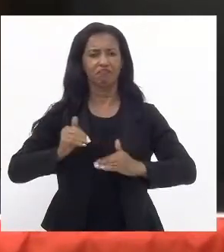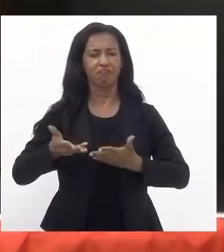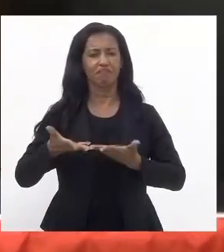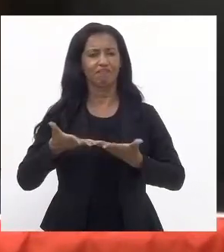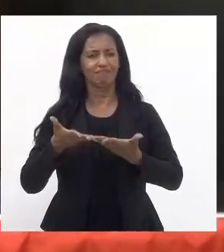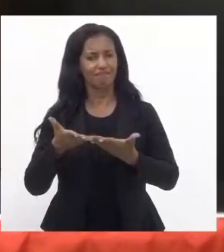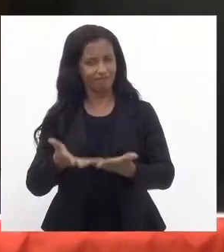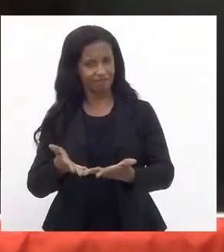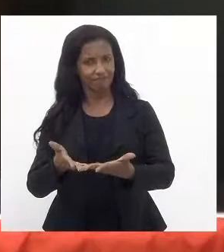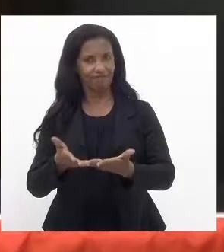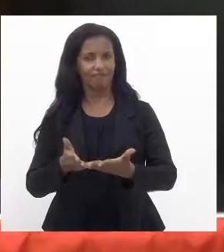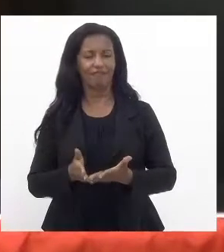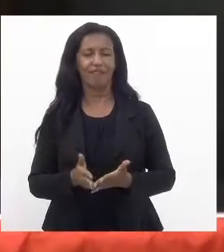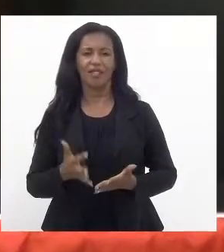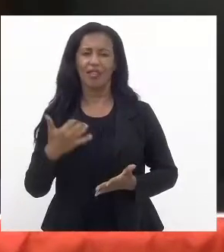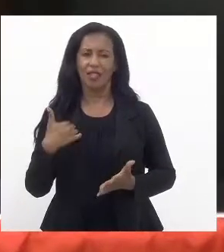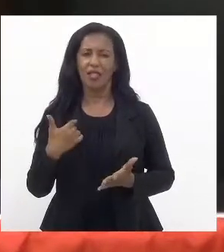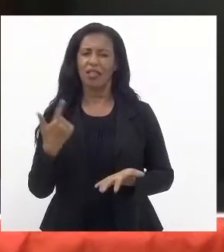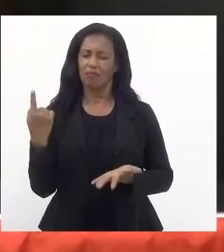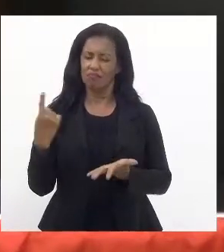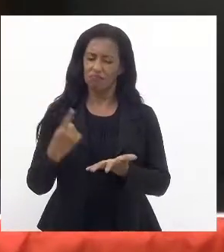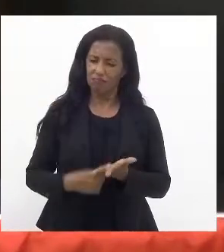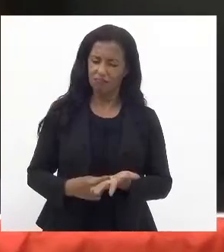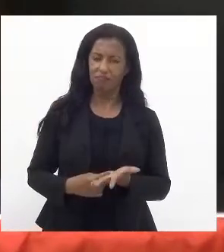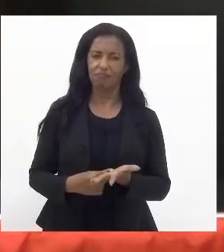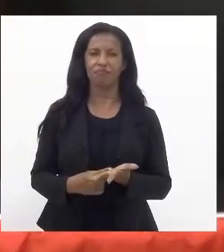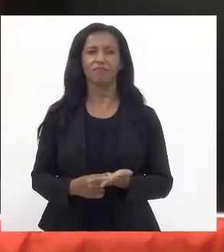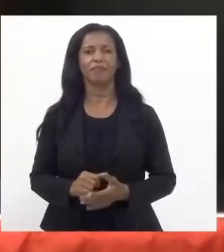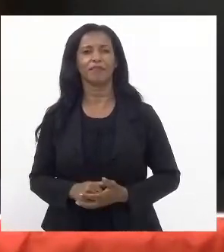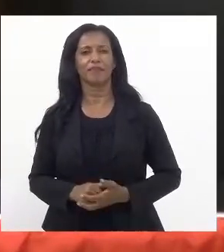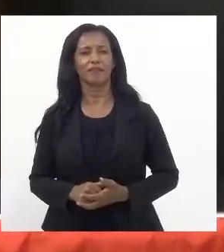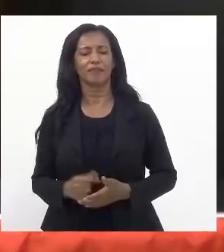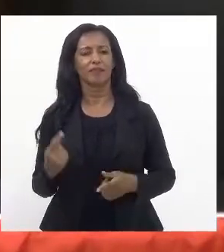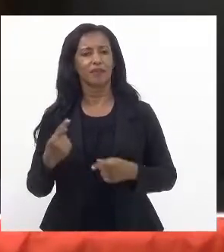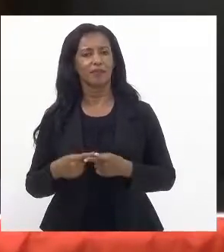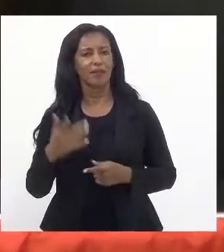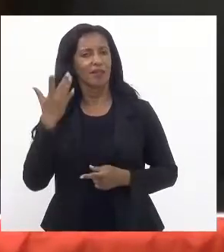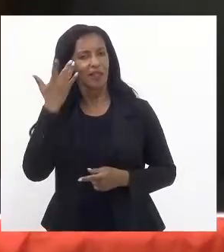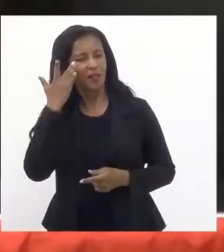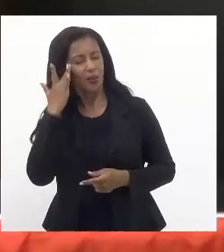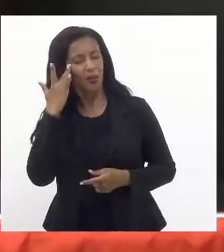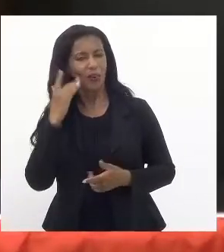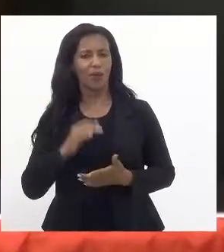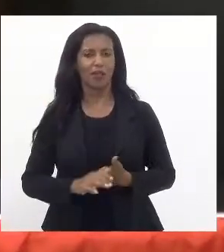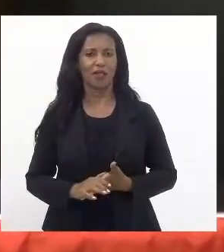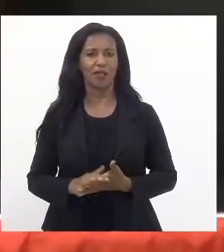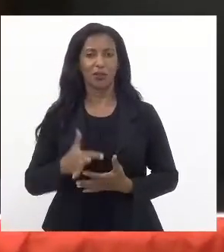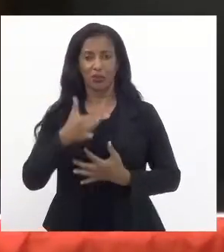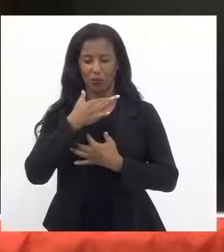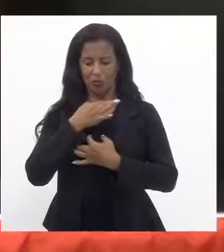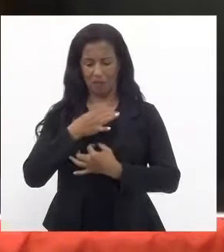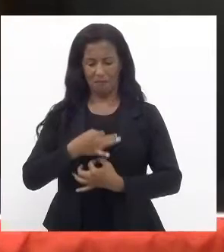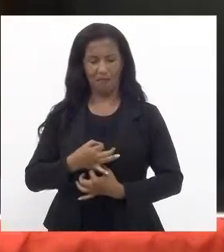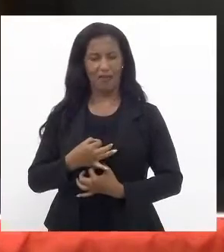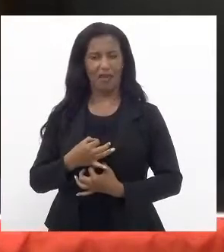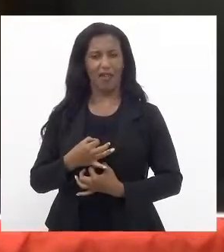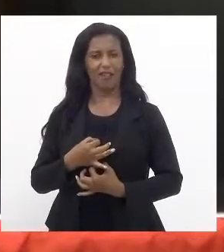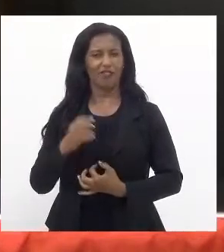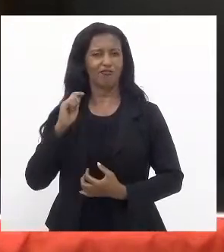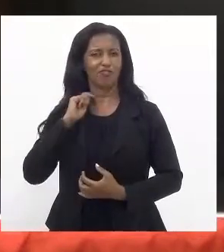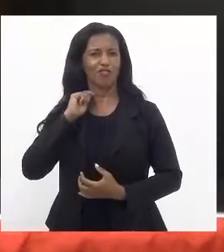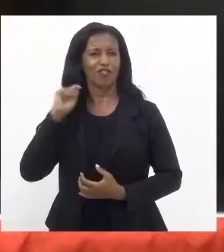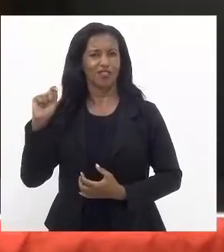queria assinalar essa questão, porque eu acho que uma medalha como a medalha